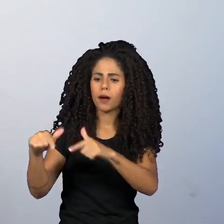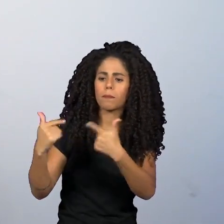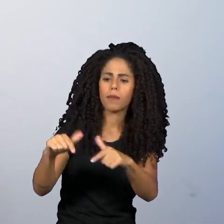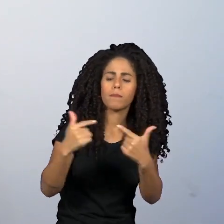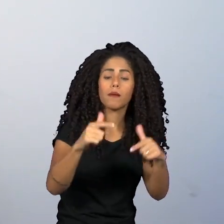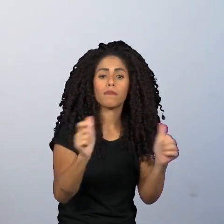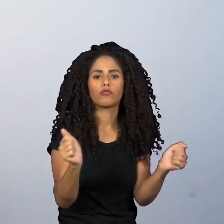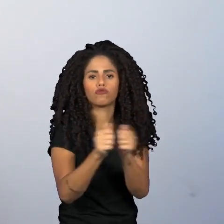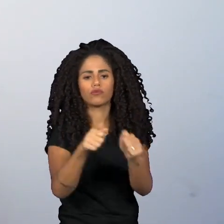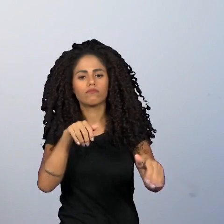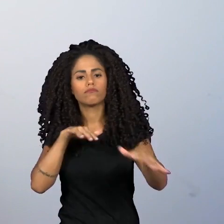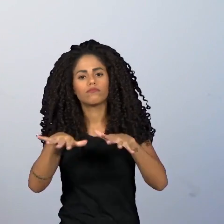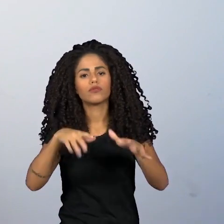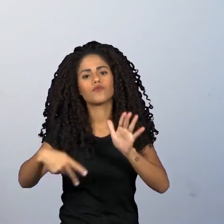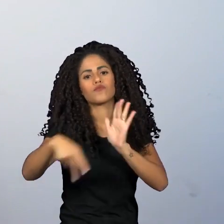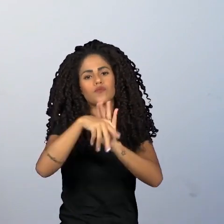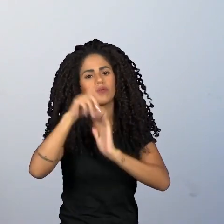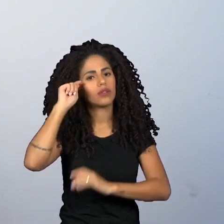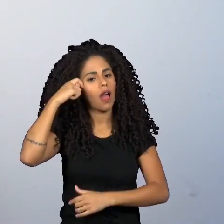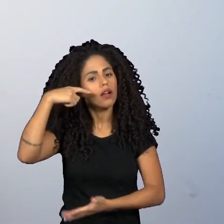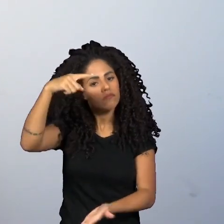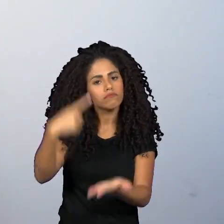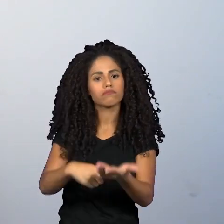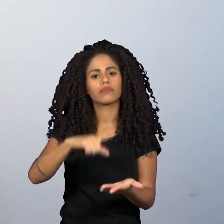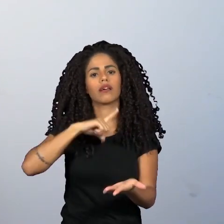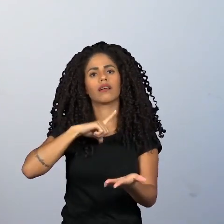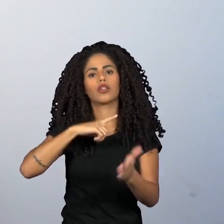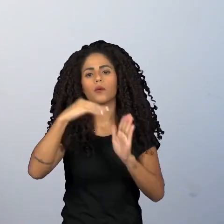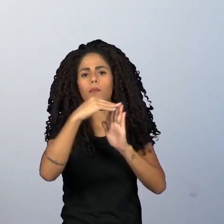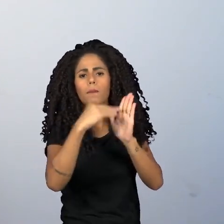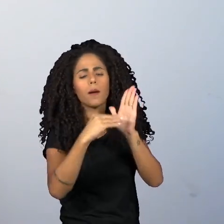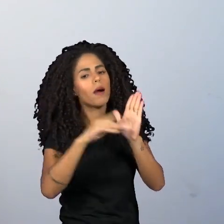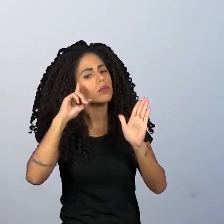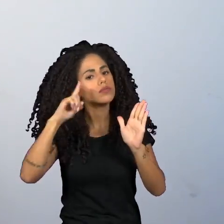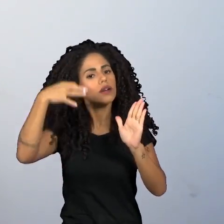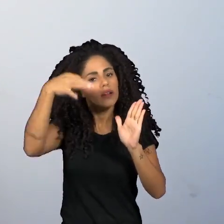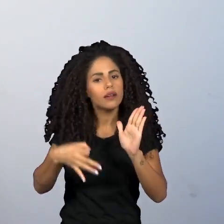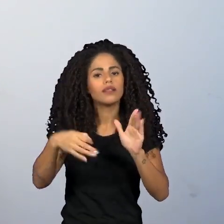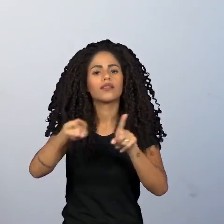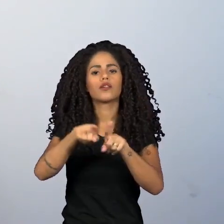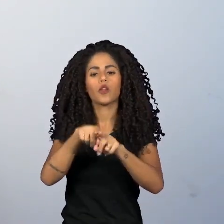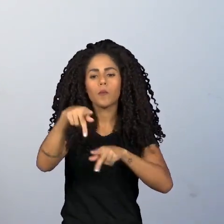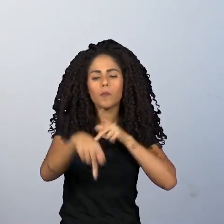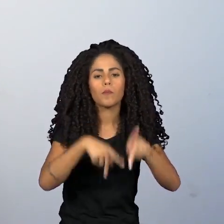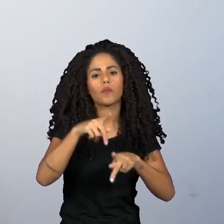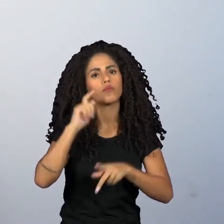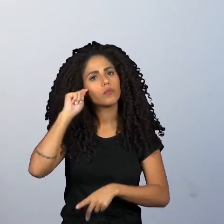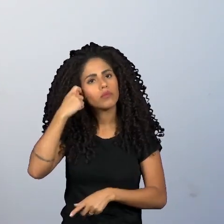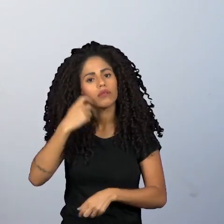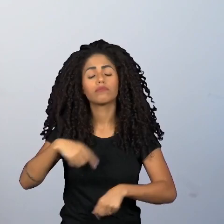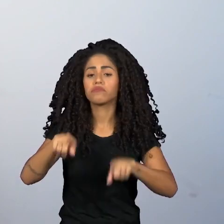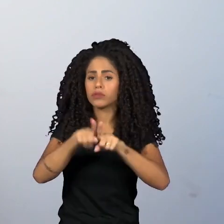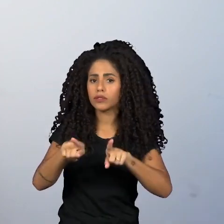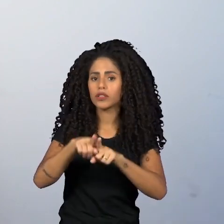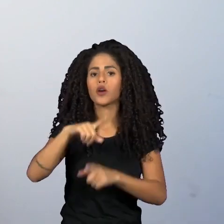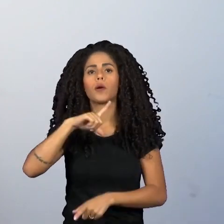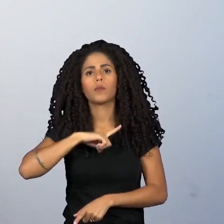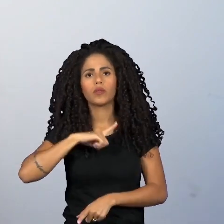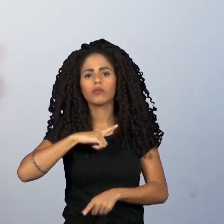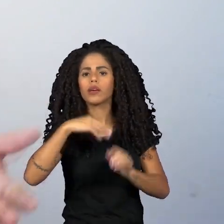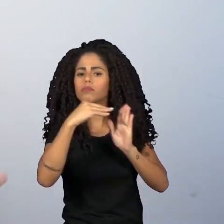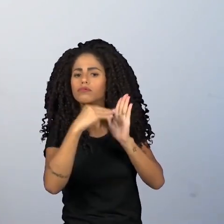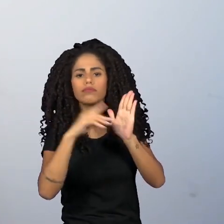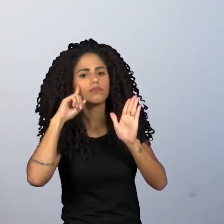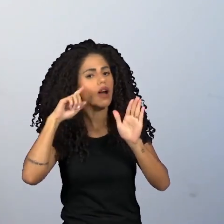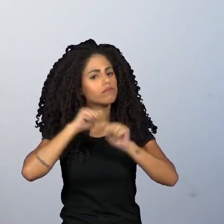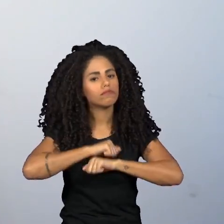do movimento negro que tem compromisso com uma agenda de vida para o povo negro e tem também uma agenda de vida